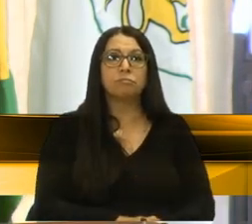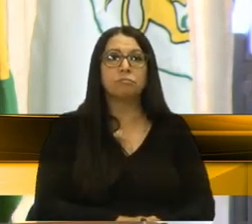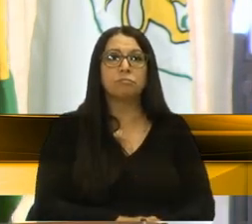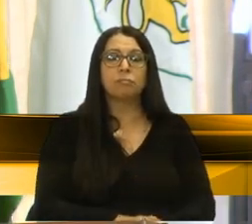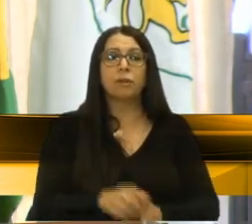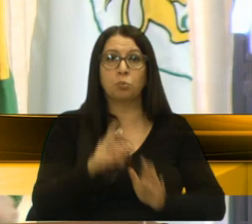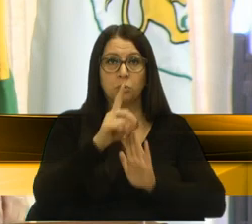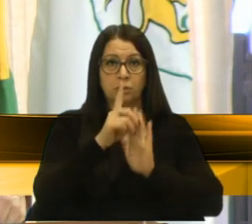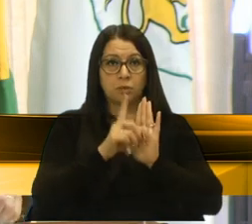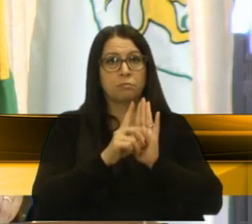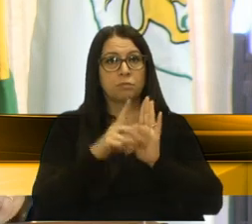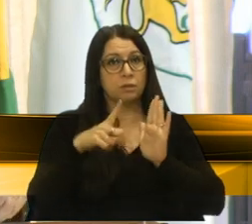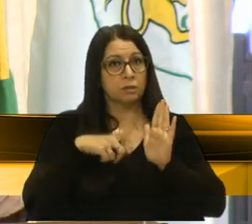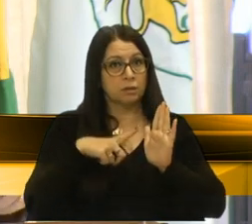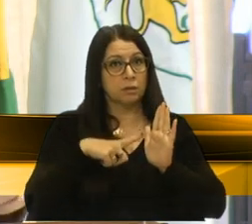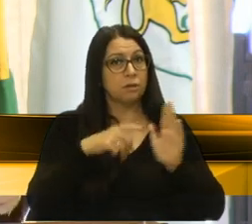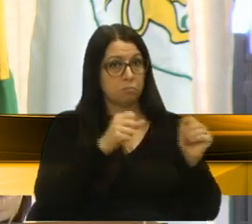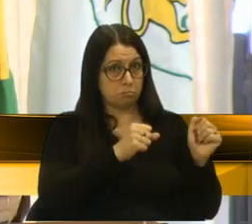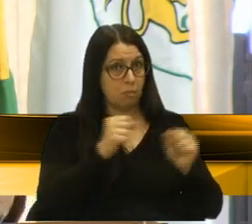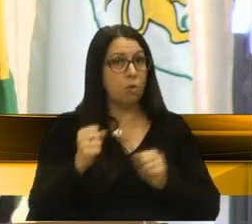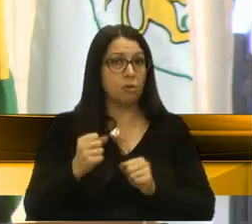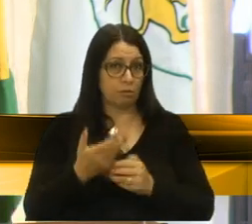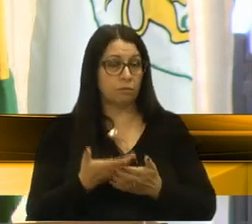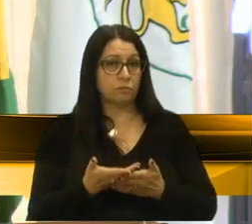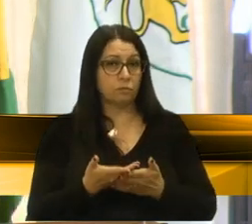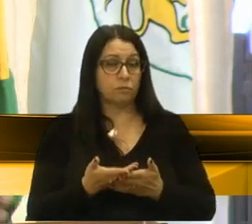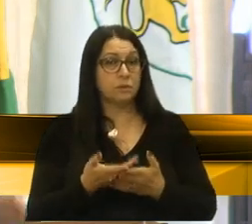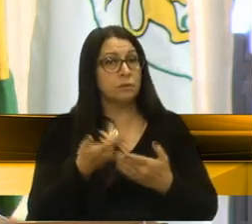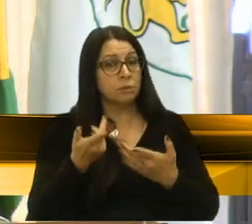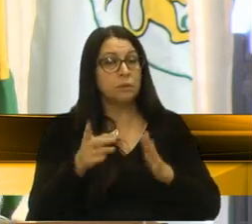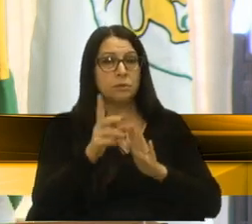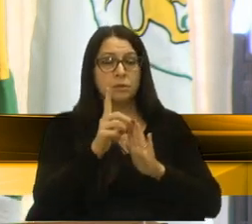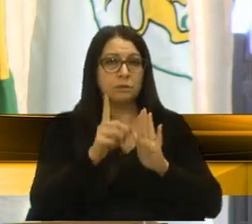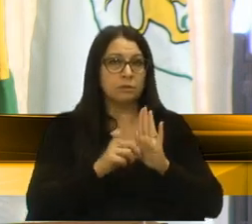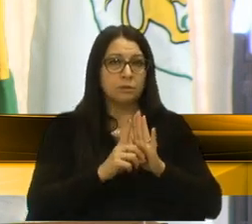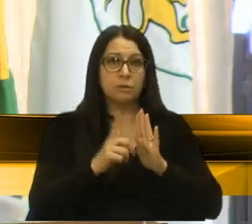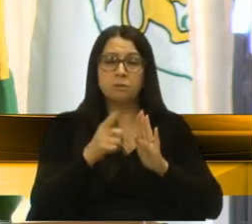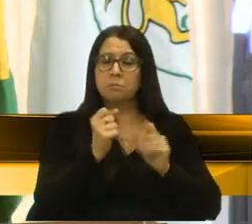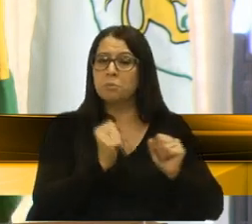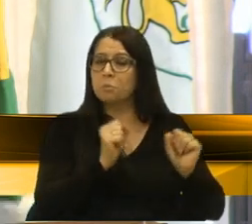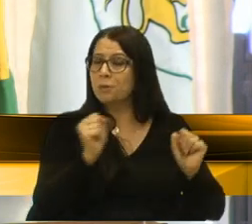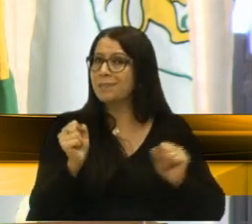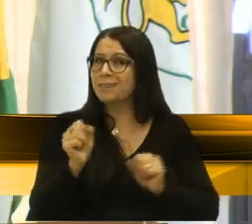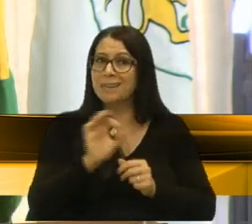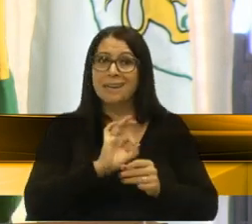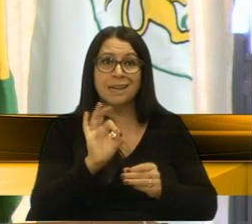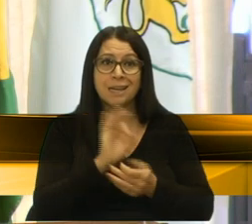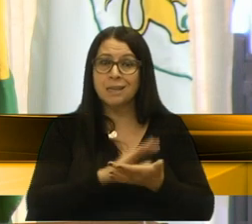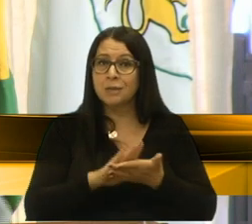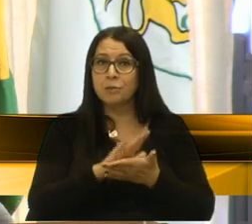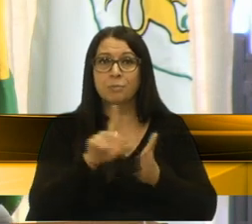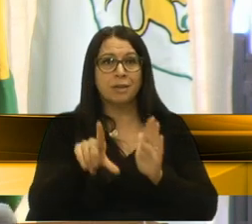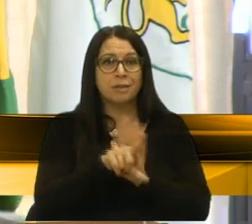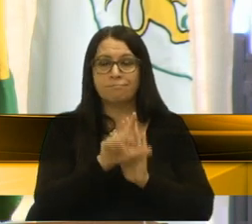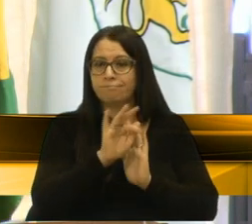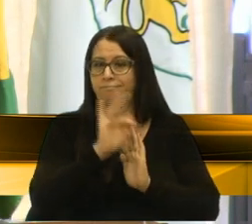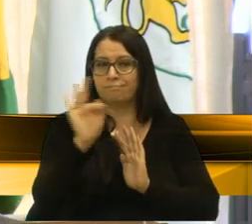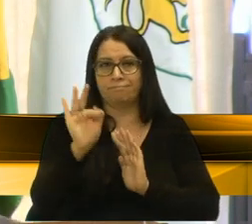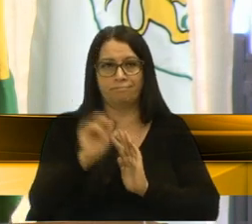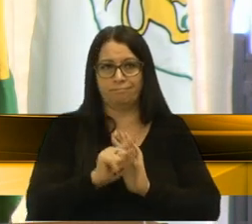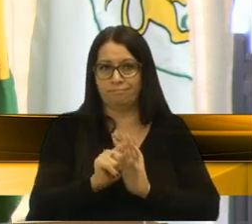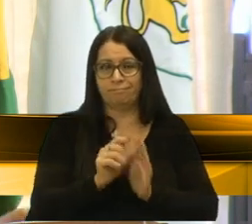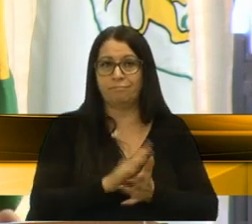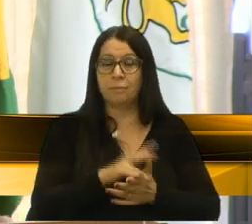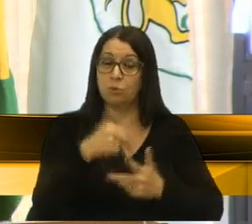decreto realmente tem poder. Porém, o decreto não tem poder algum em cima dessa lei federal.